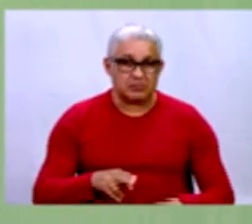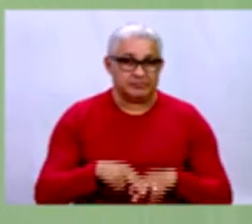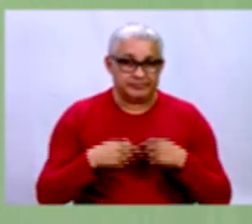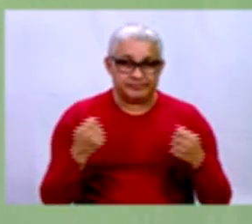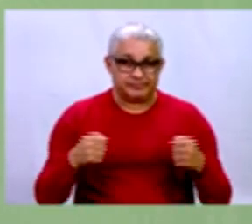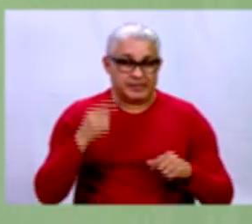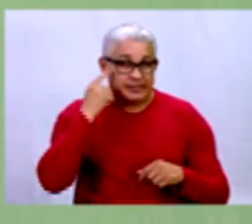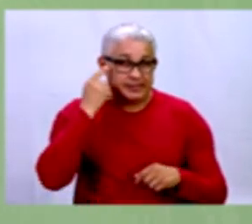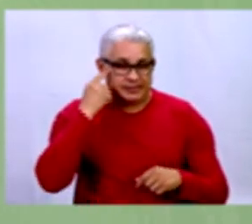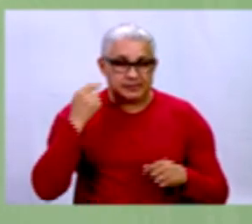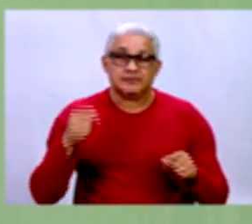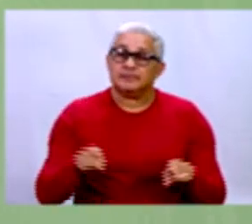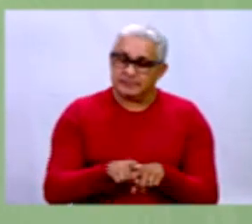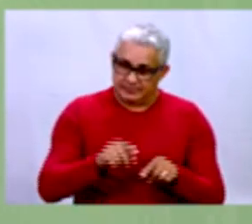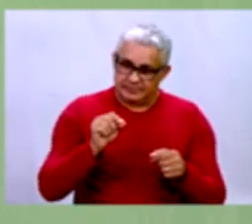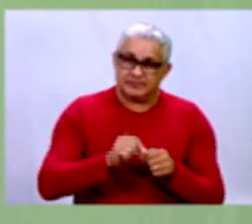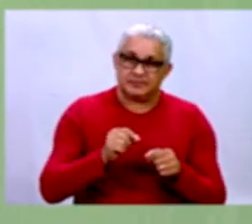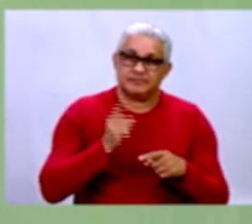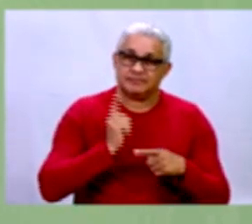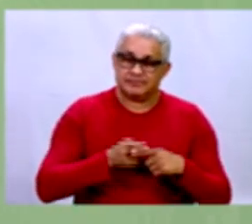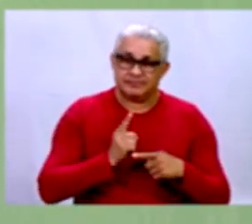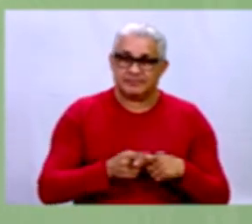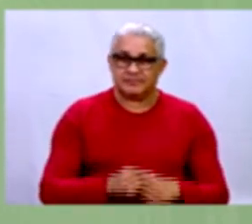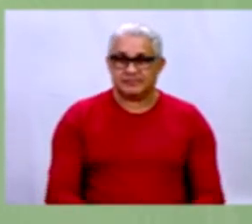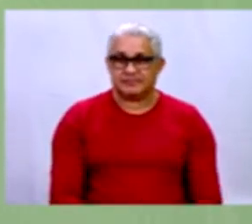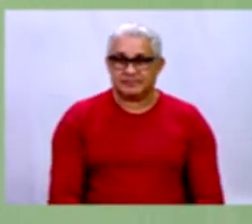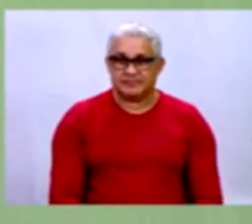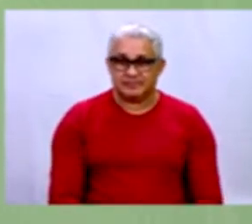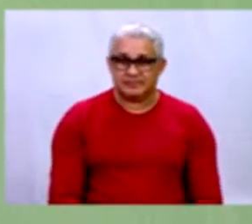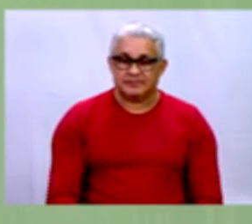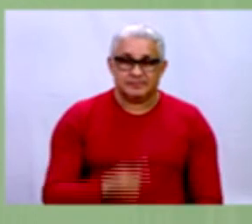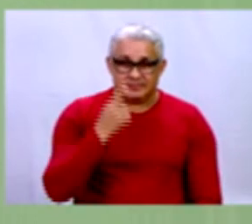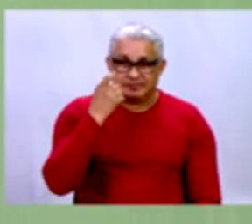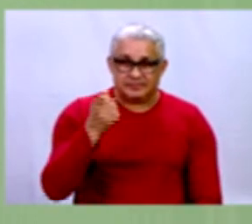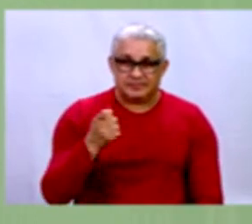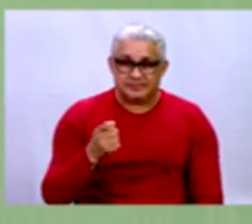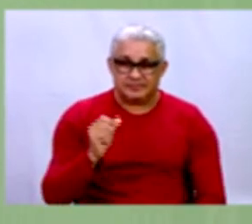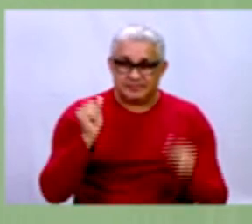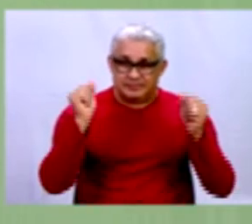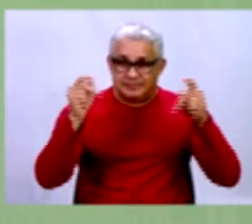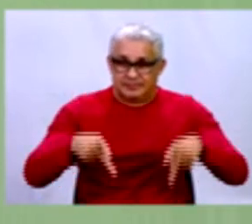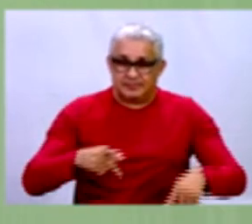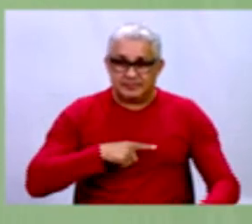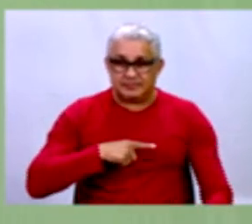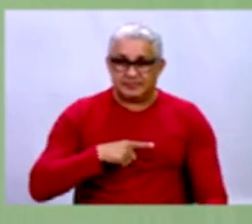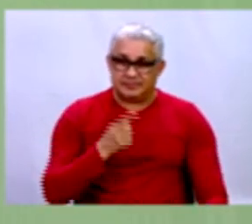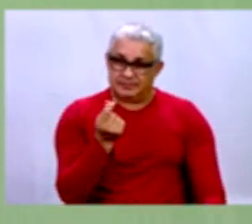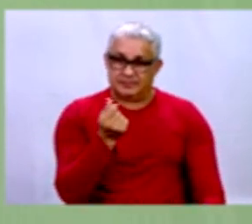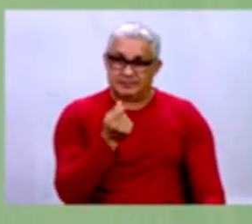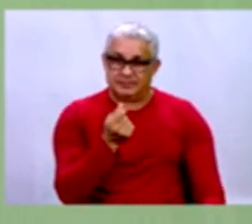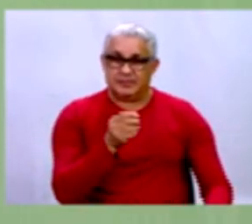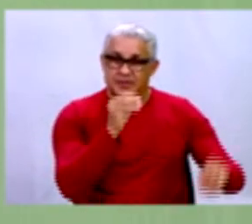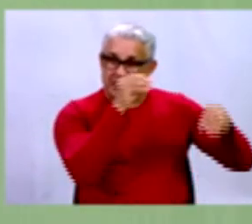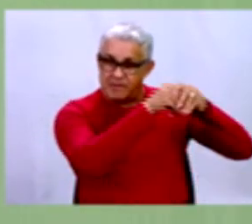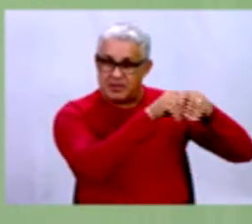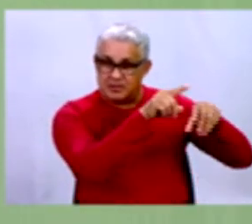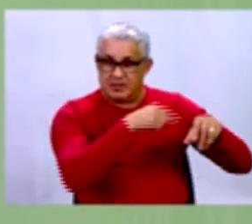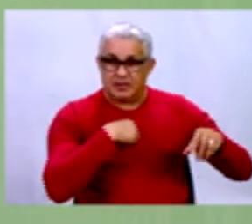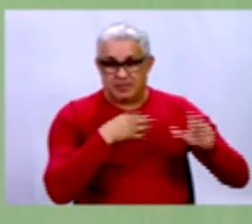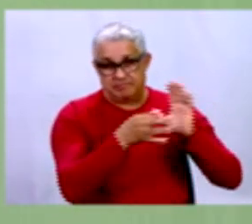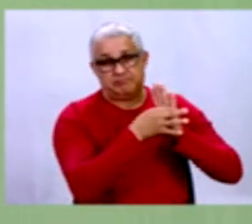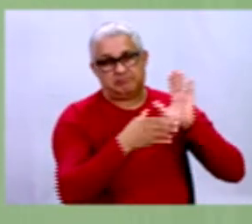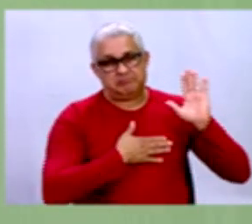deixar de pensar, vamos fazer também, porque é muito interessante quando a gente se aposenta, a gente ter uma reserva, né? Essa é a minha